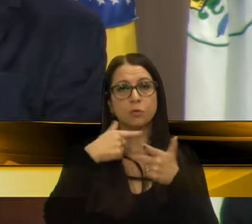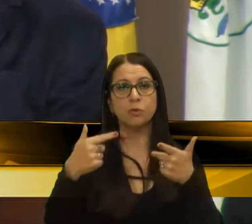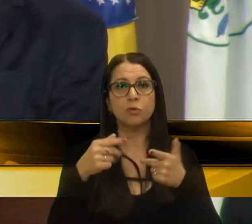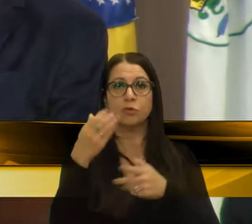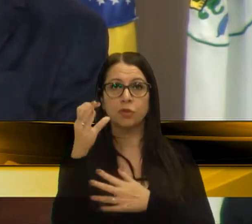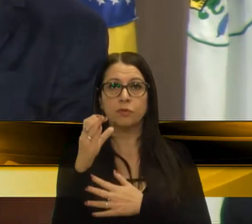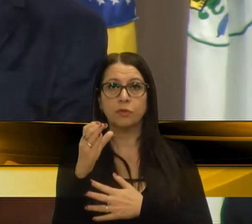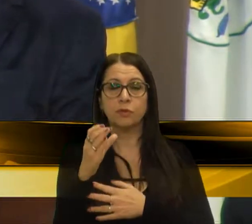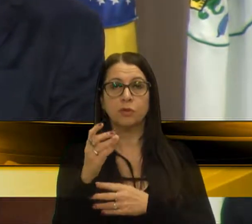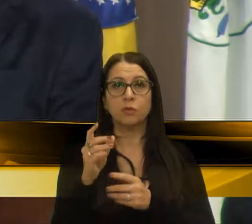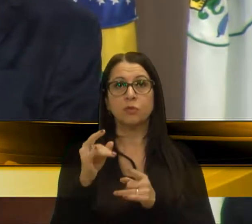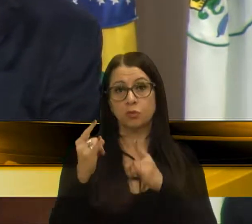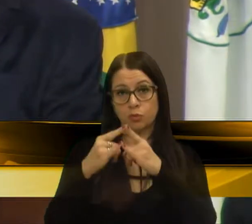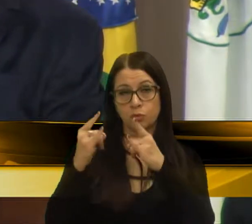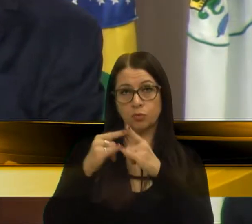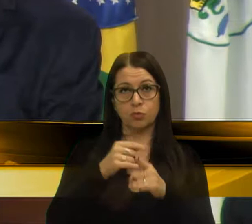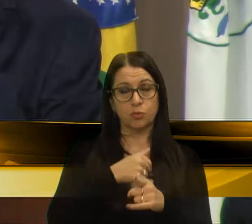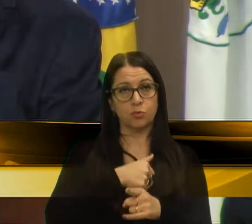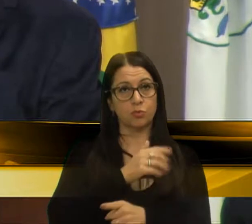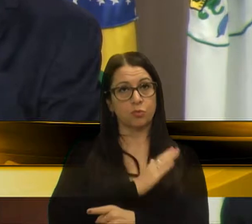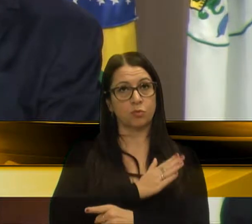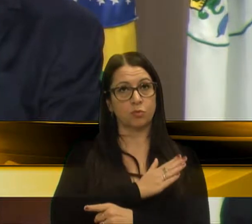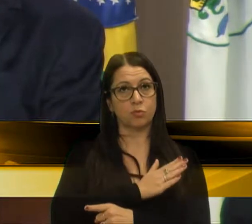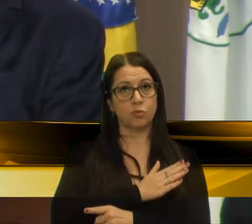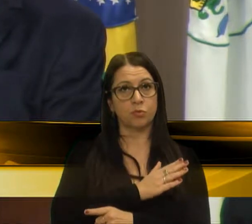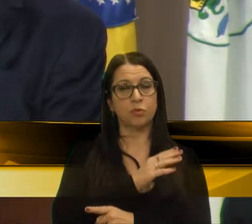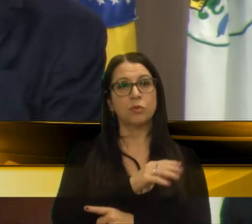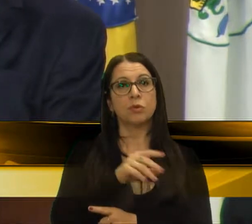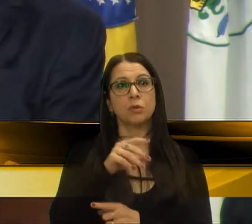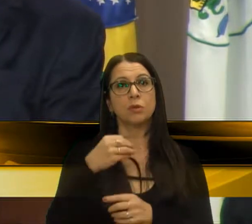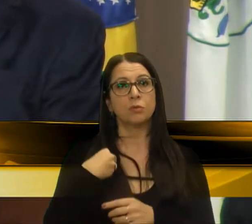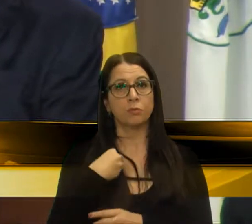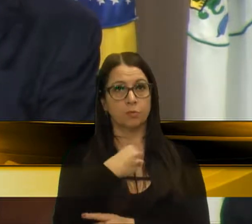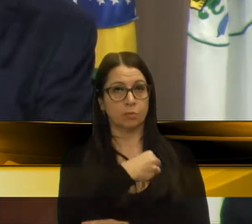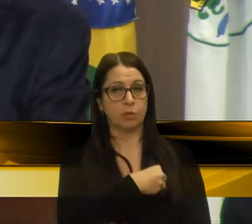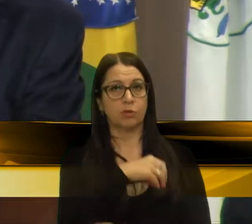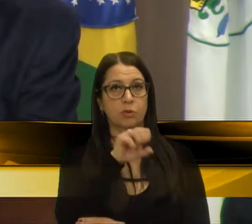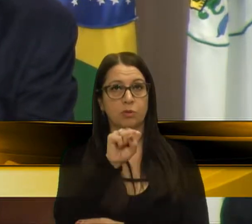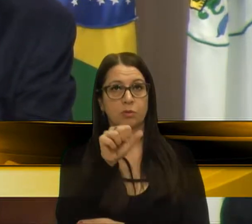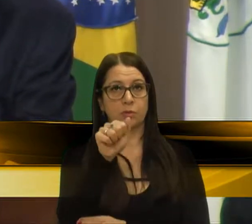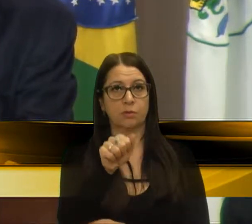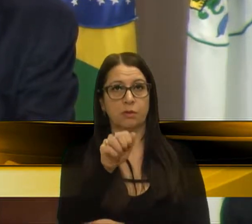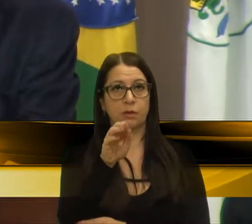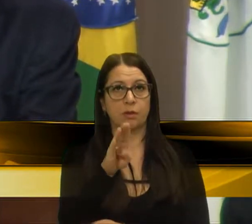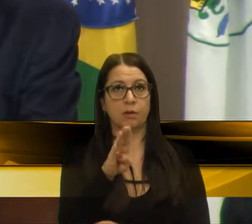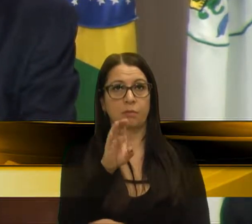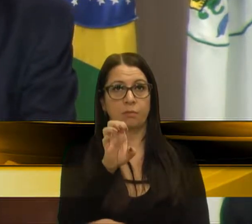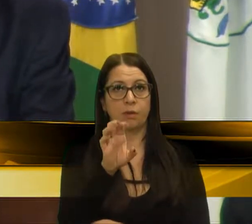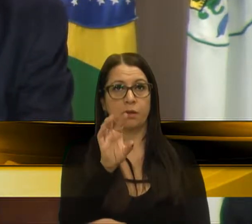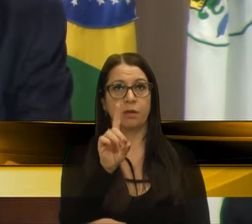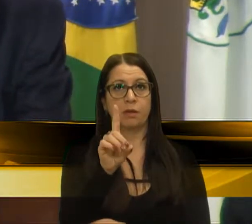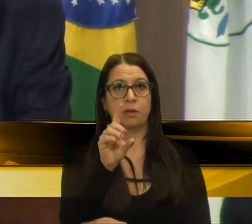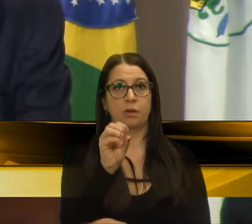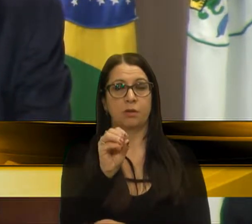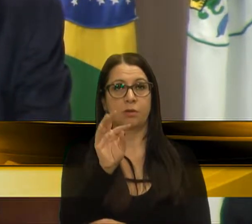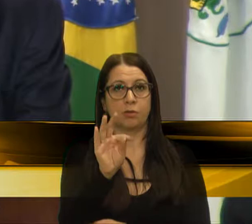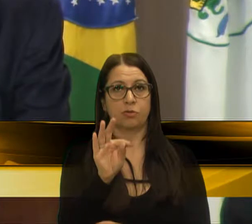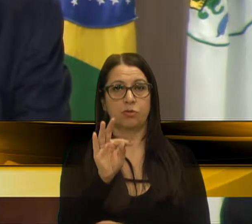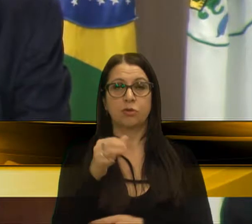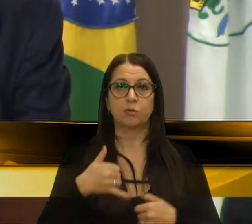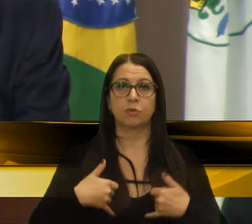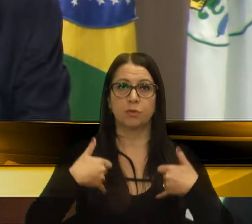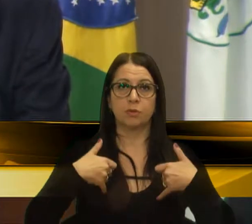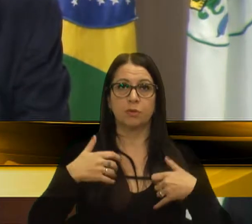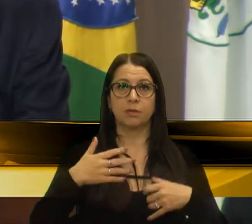de Cardiologia do Rio Grande do Sul. Dr. Sabedotti, com muito orgulho, posso dizer que é